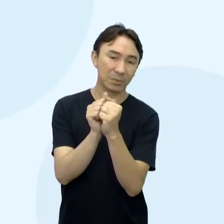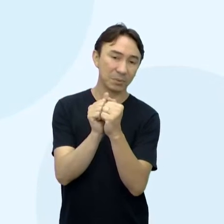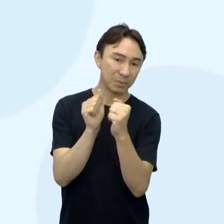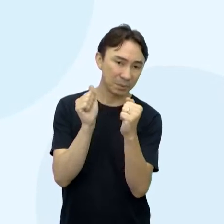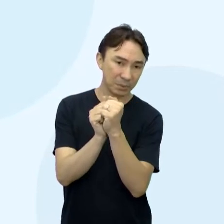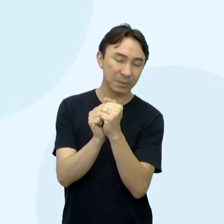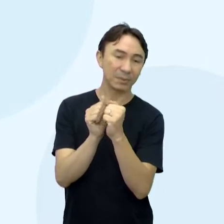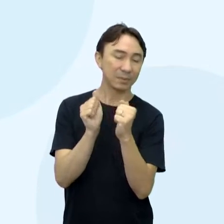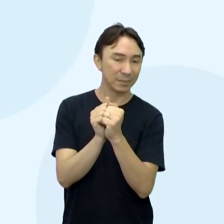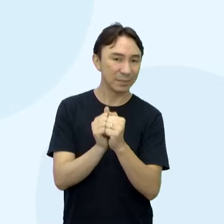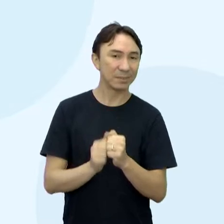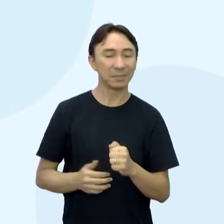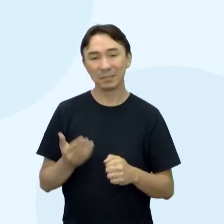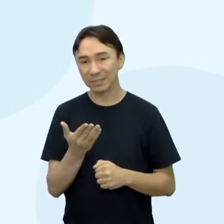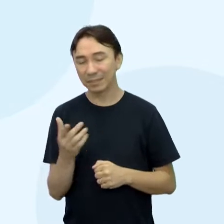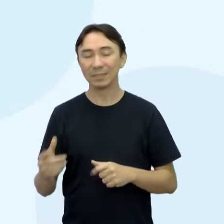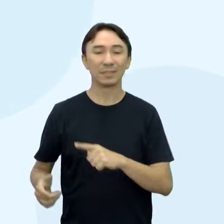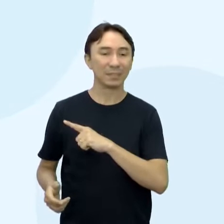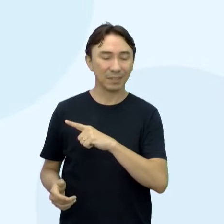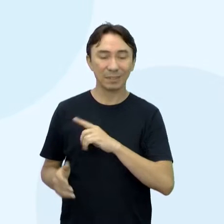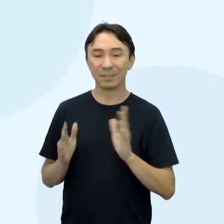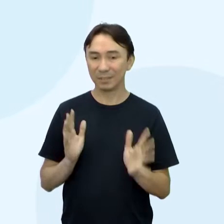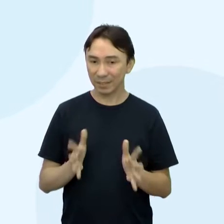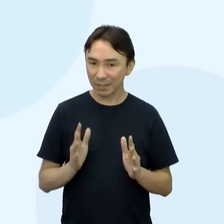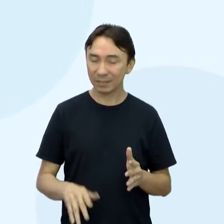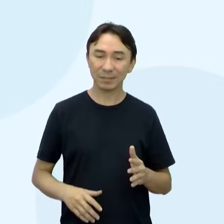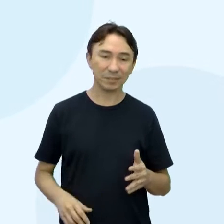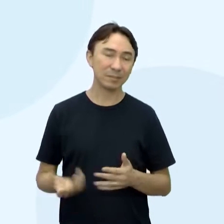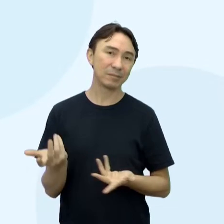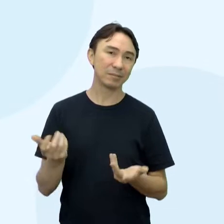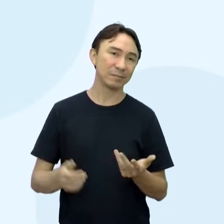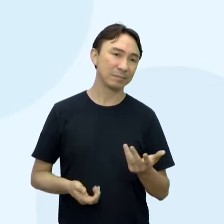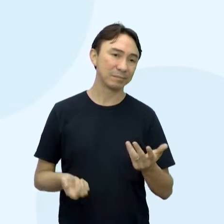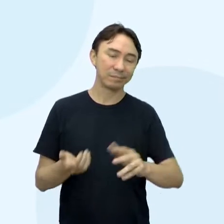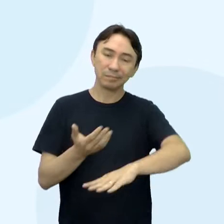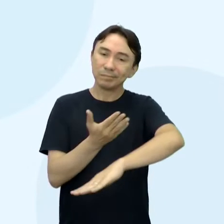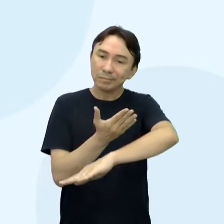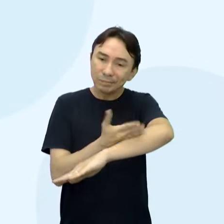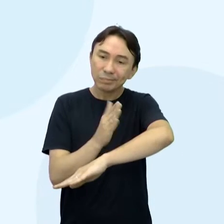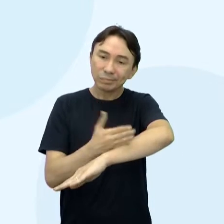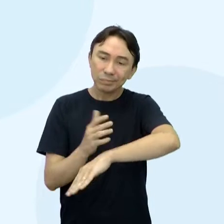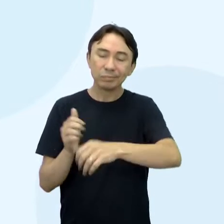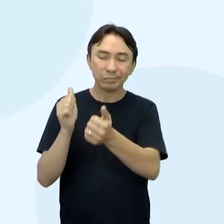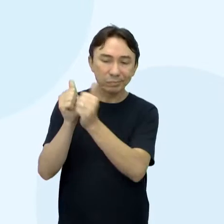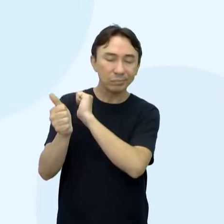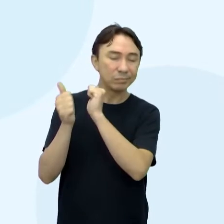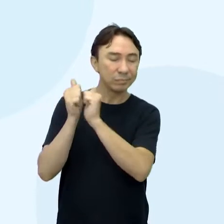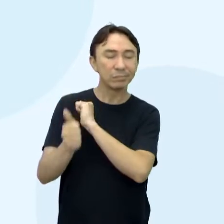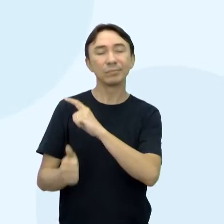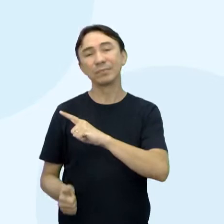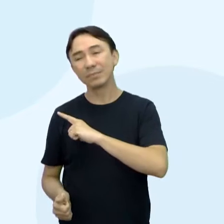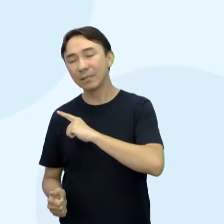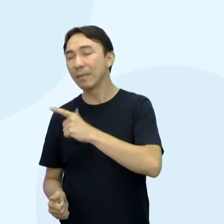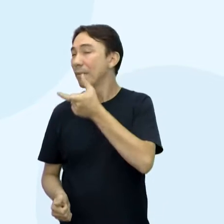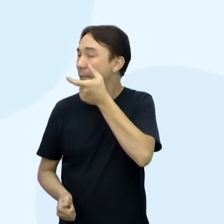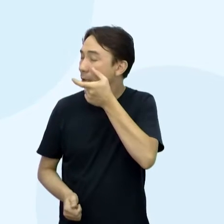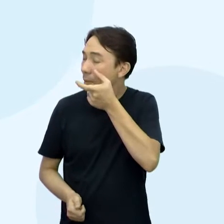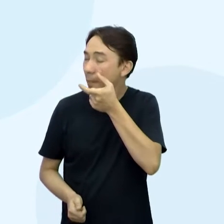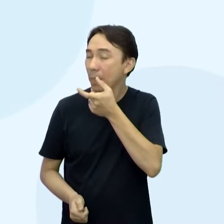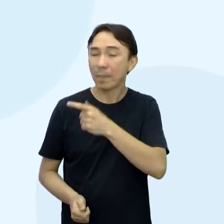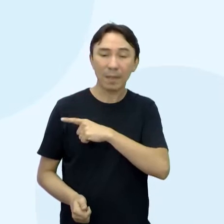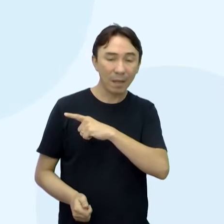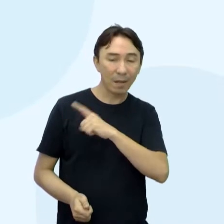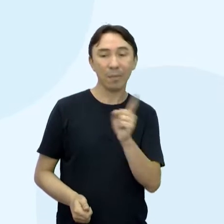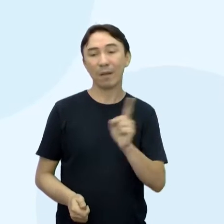que vocês já têm de modalidades esportivas, até mesmo para saber se vocês estão em busca de investigação científica das